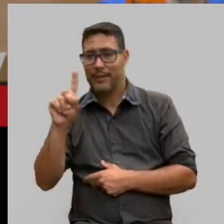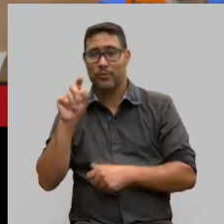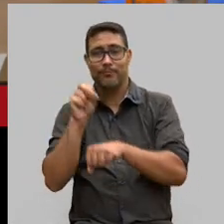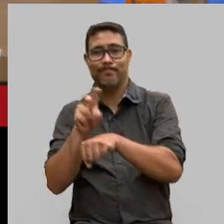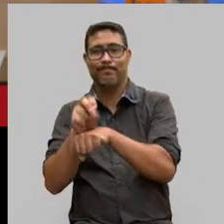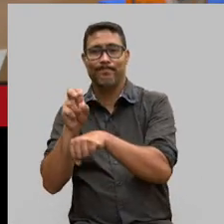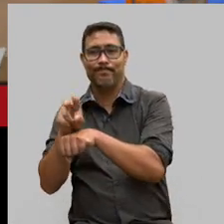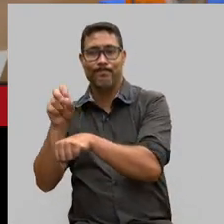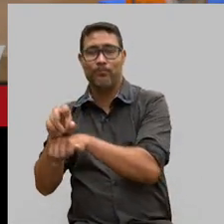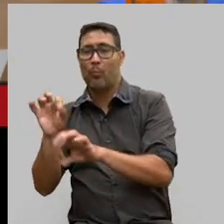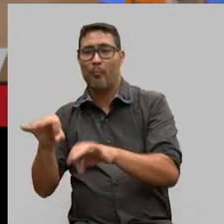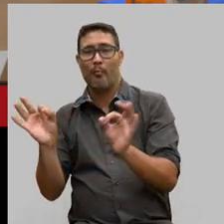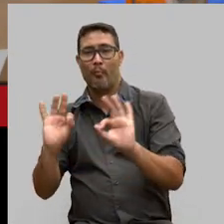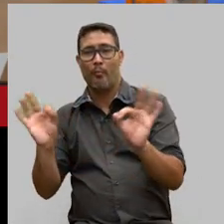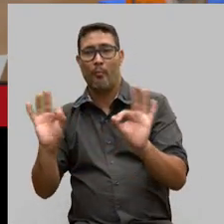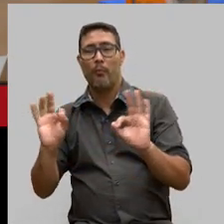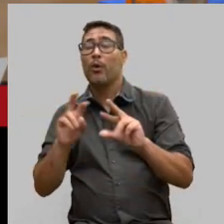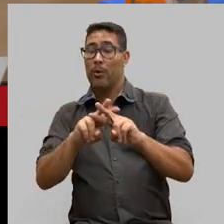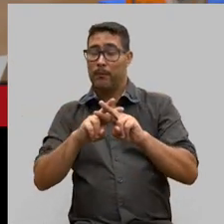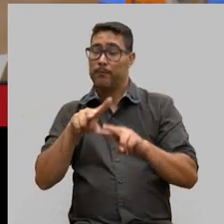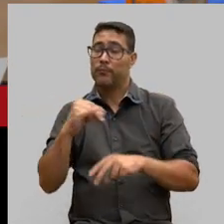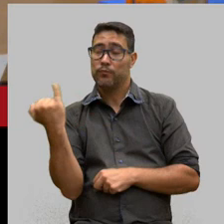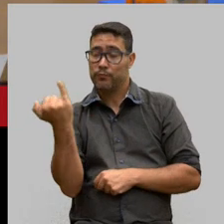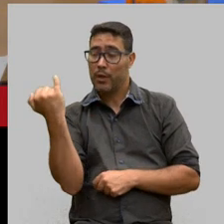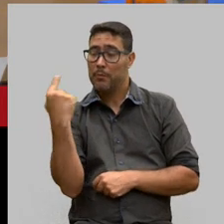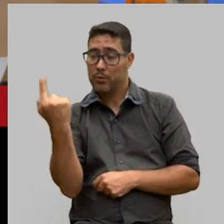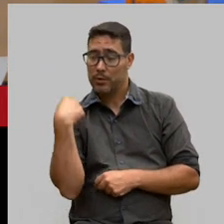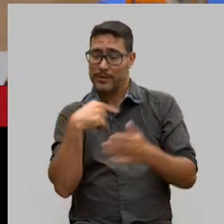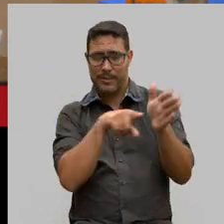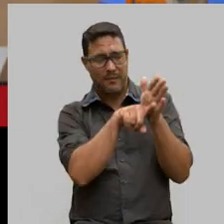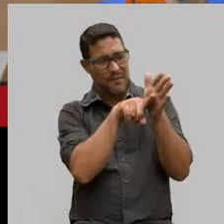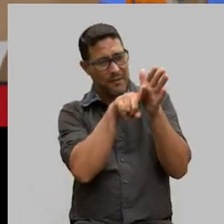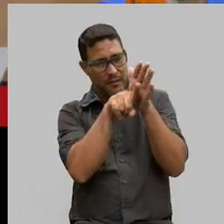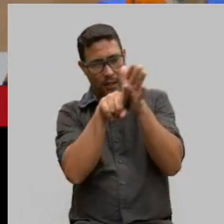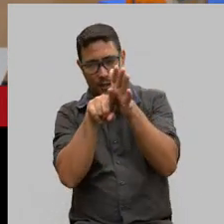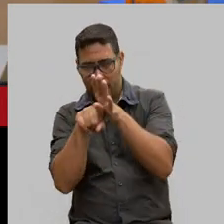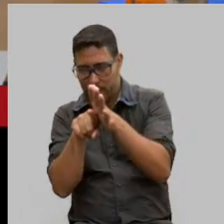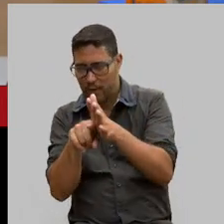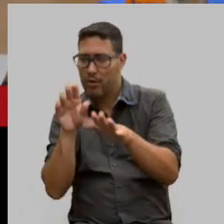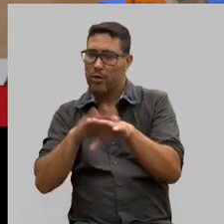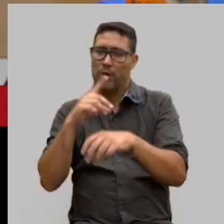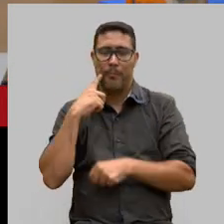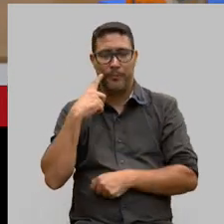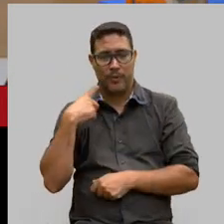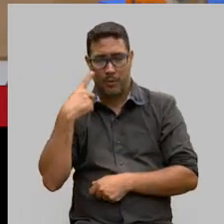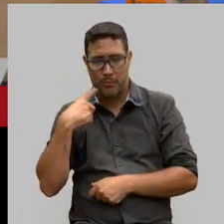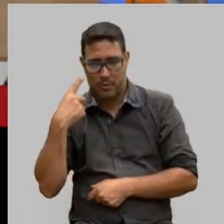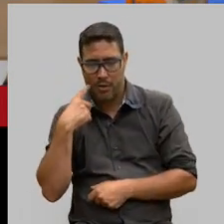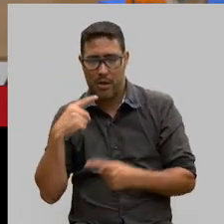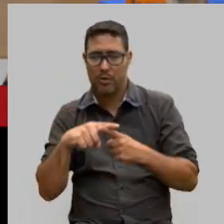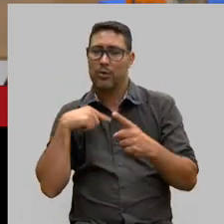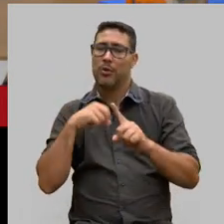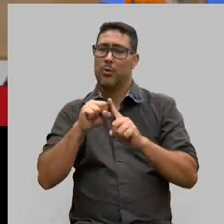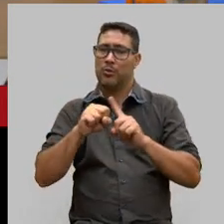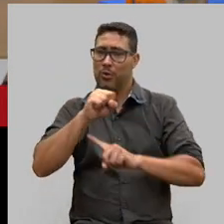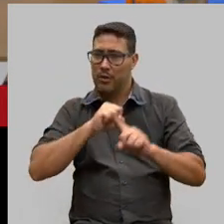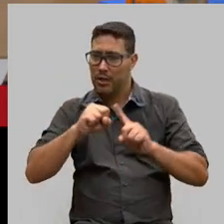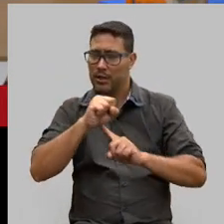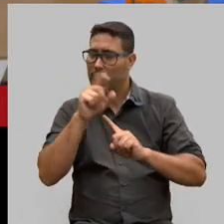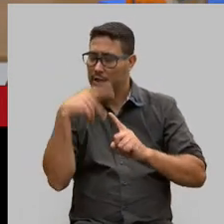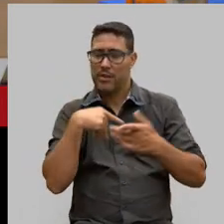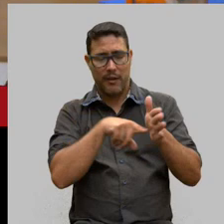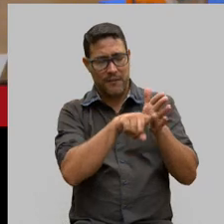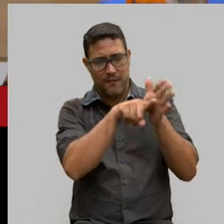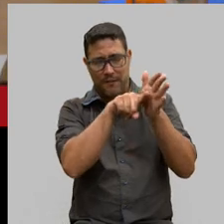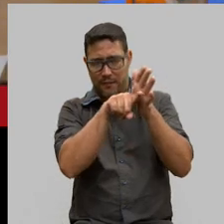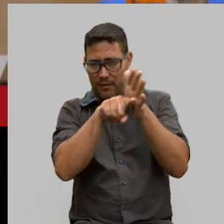nosso trabalho de fiscalização como deputados e como sociedade temos fiscalizar para que seja preenchido